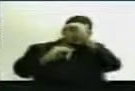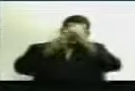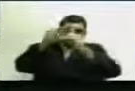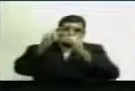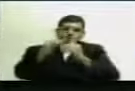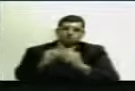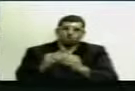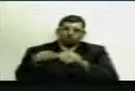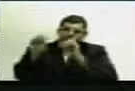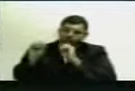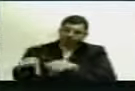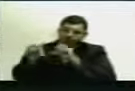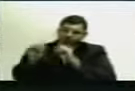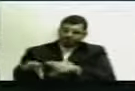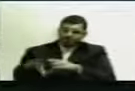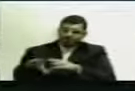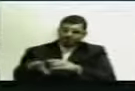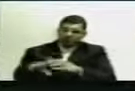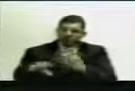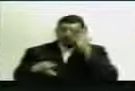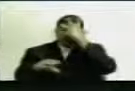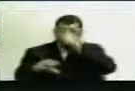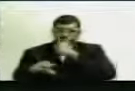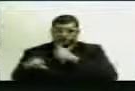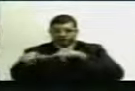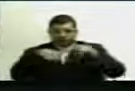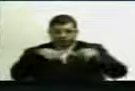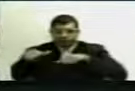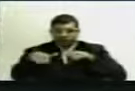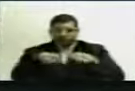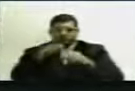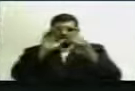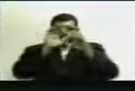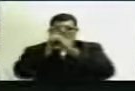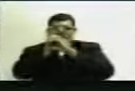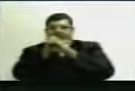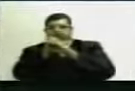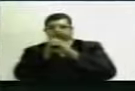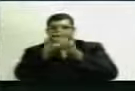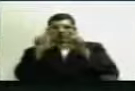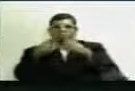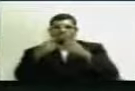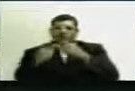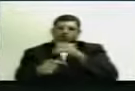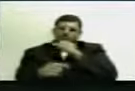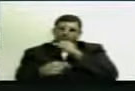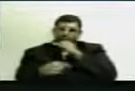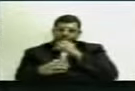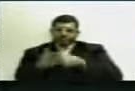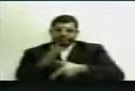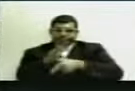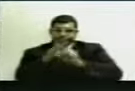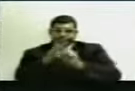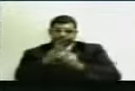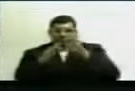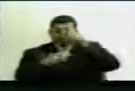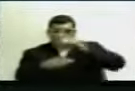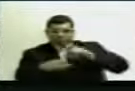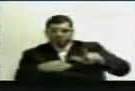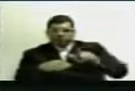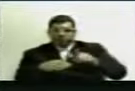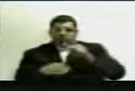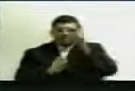processo nos ensina um belo avanço de preservação da Constituição, mas um infeliz retrocesso de, mais